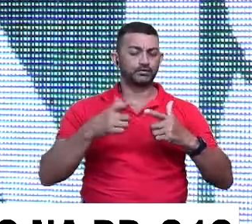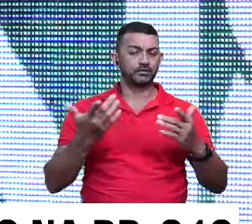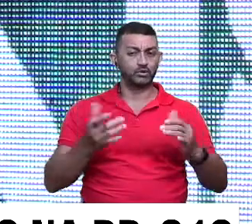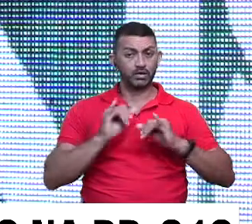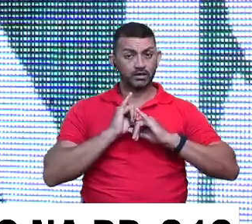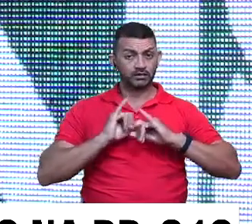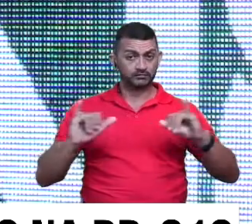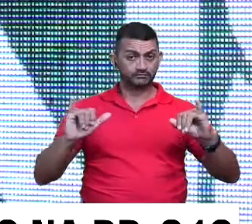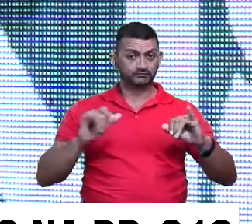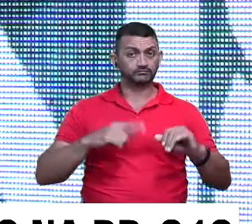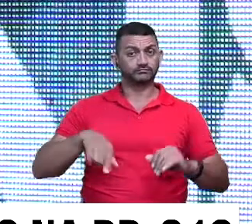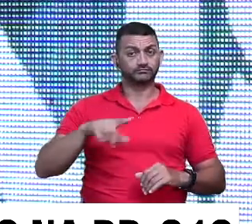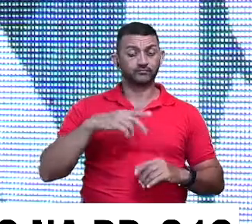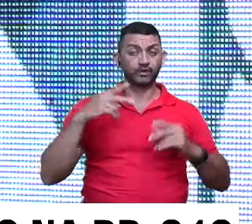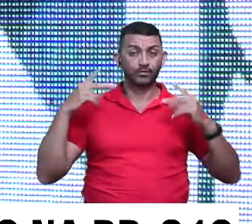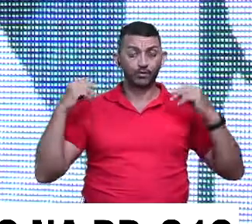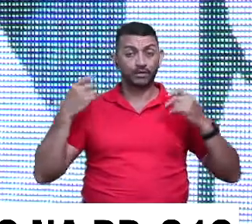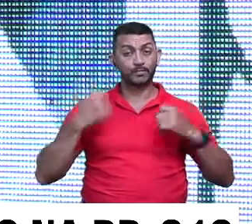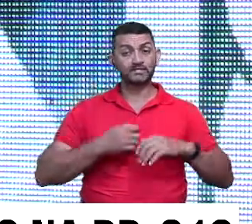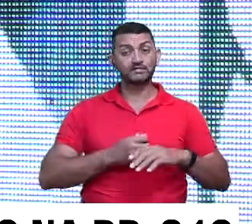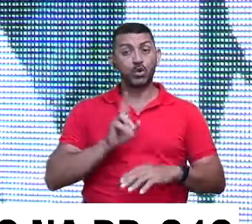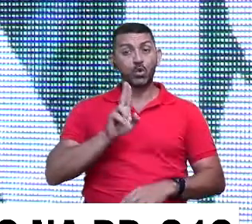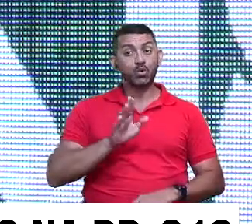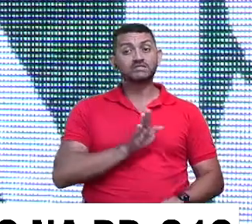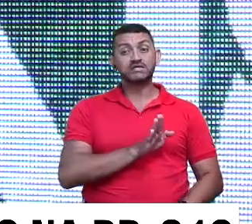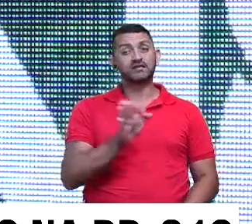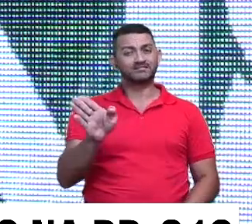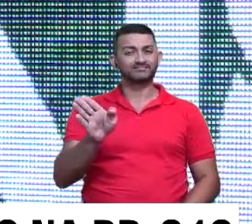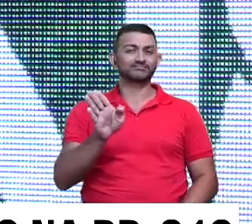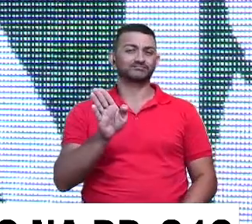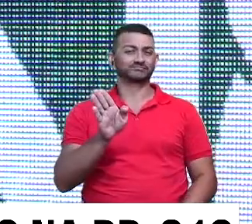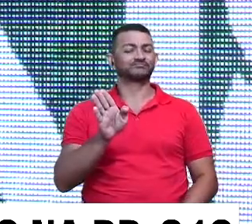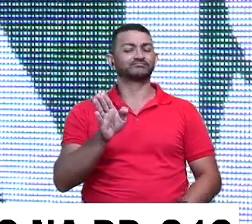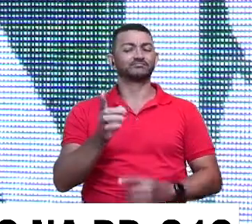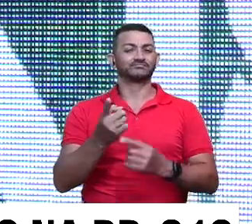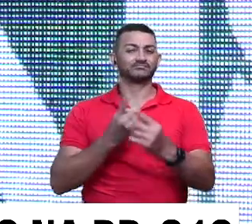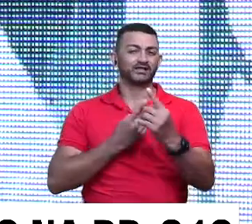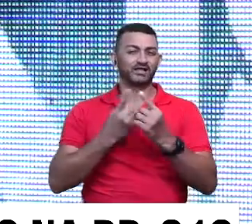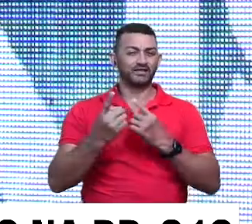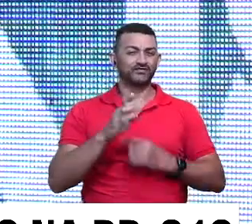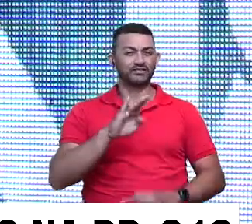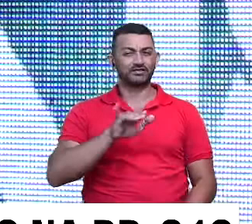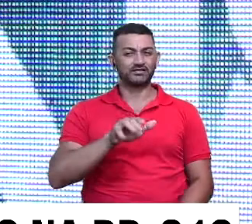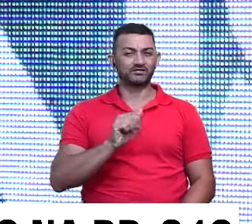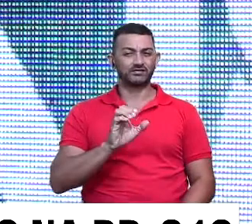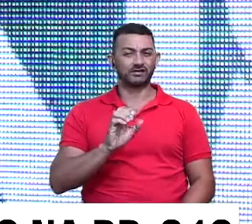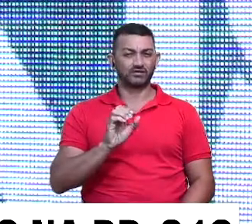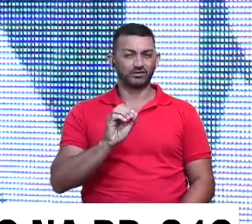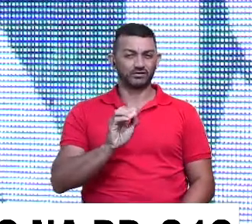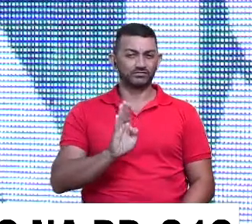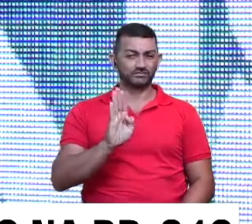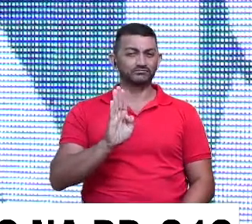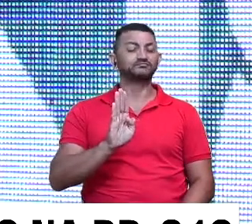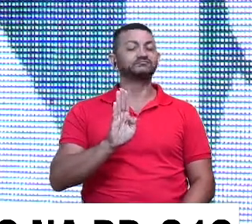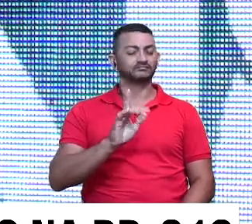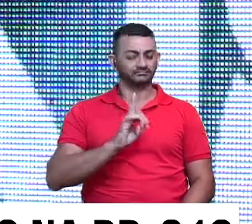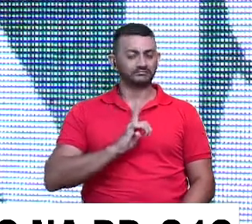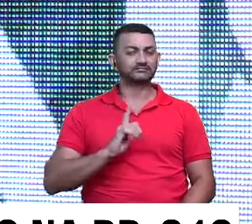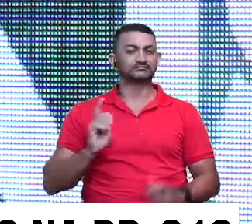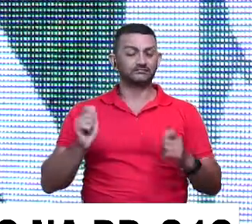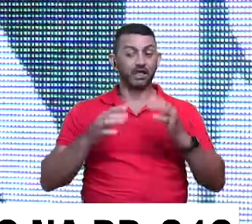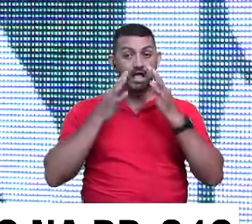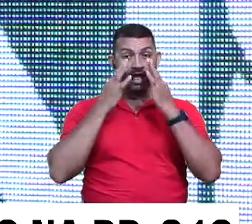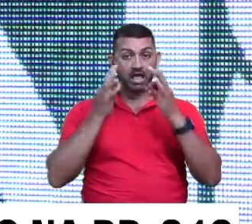Então a gente deixa aqui o aviso para você, motorista, que precisa utilizar essa via daí que está ligada à Avenida